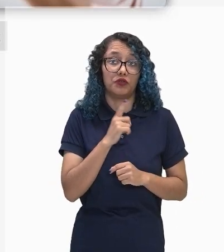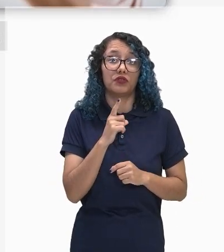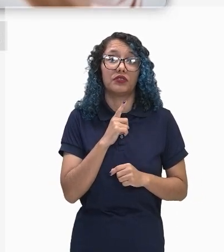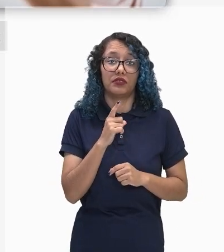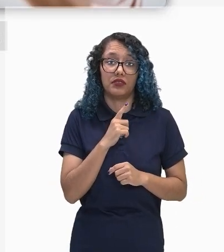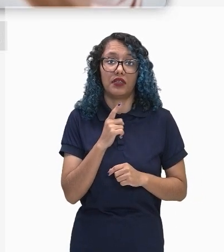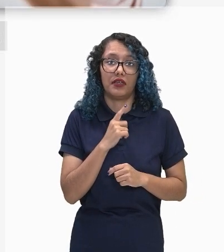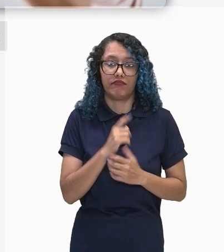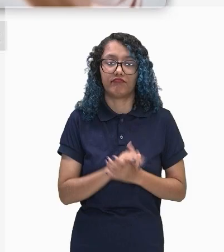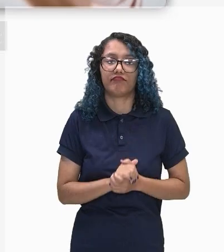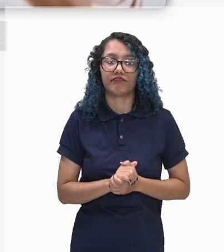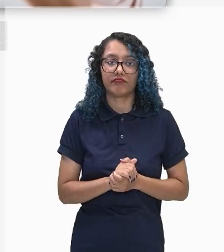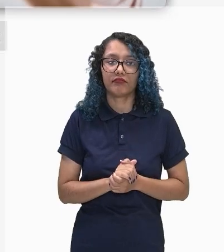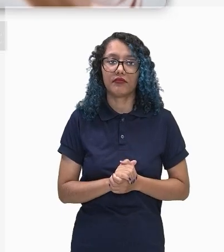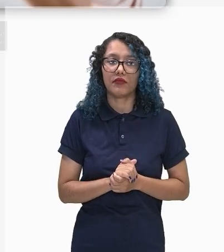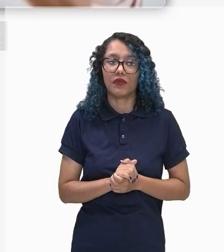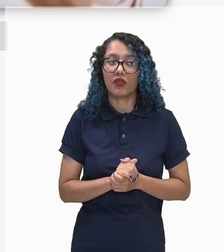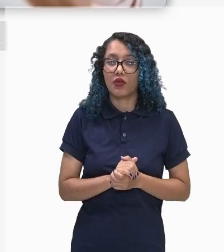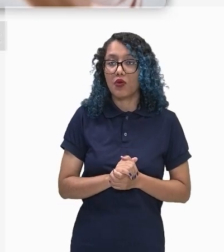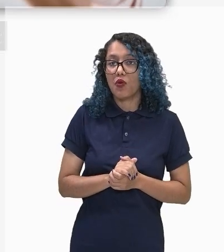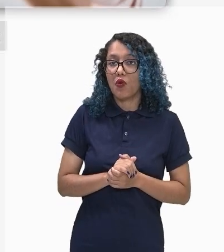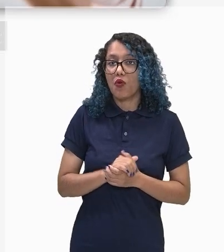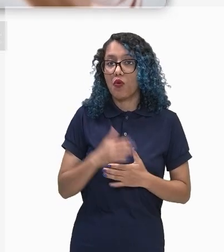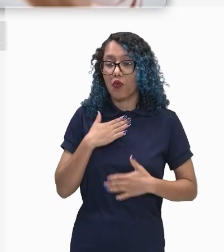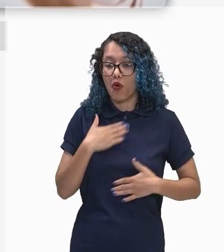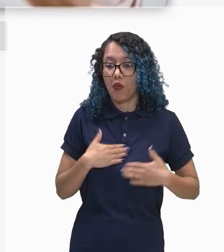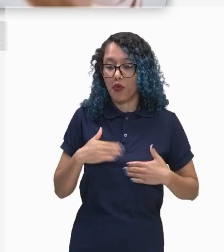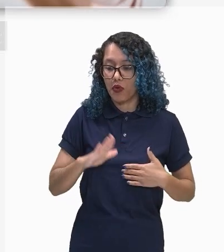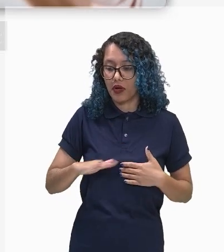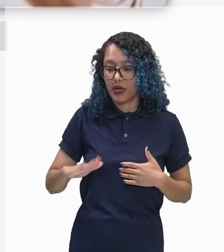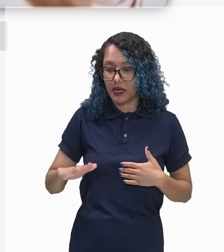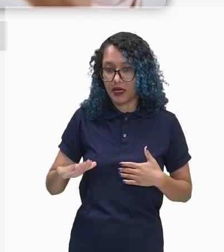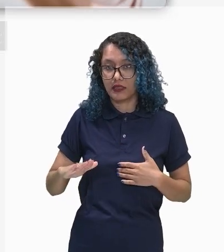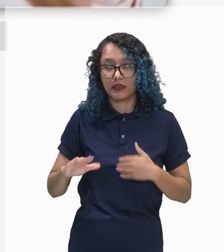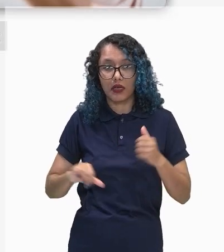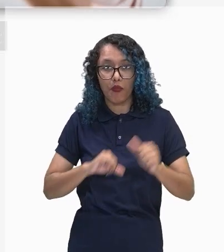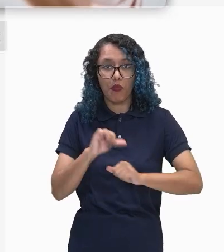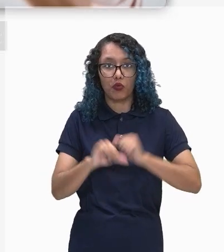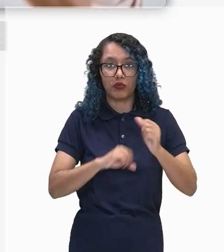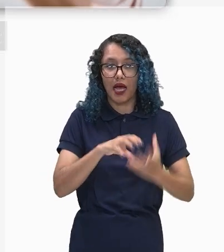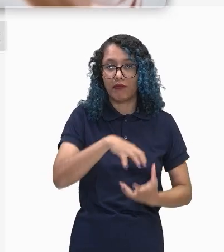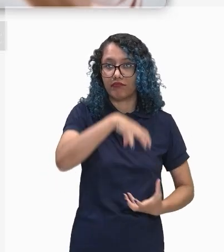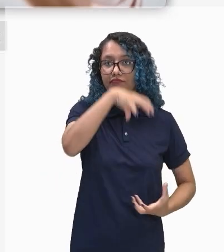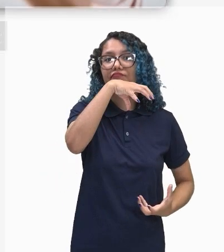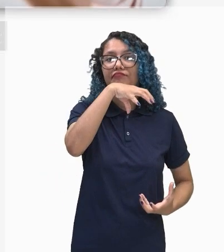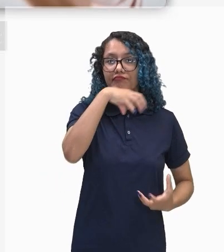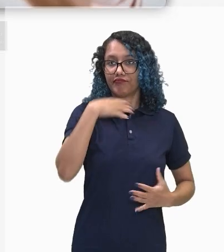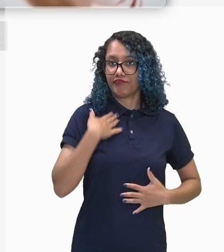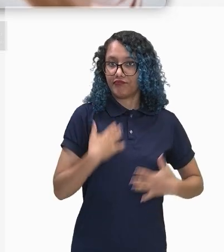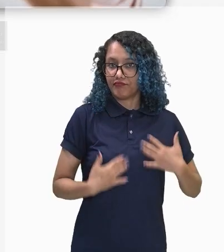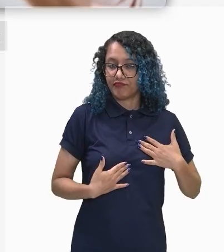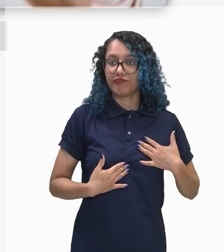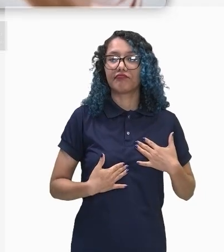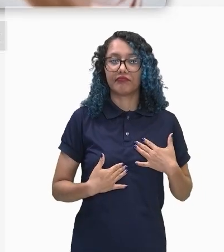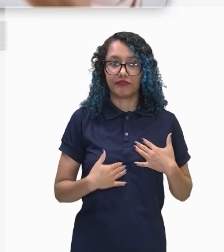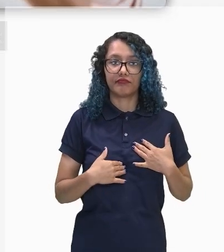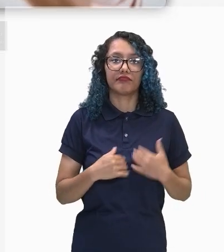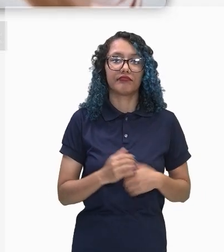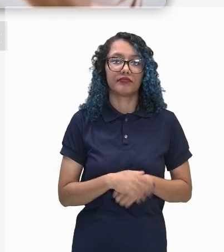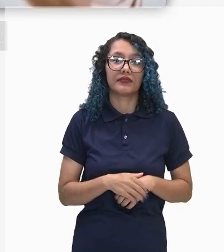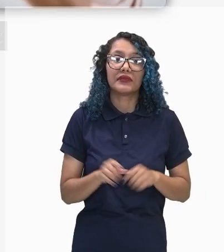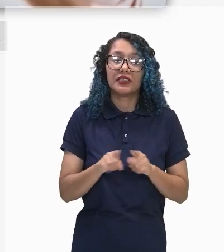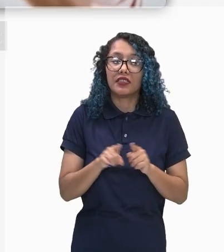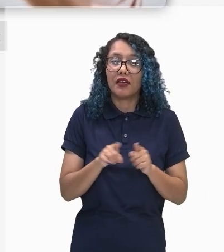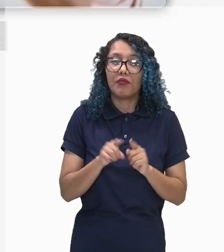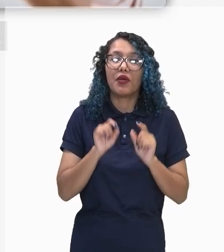o corpo infantil em um corpo adulto. É na puberdade que surgem os chamados caracteres